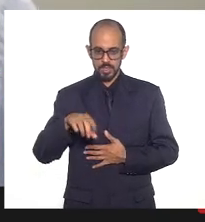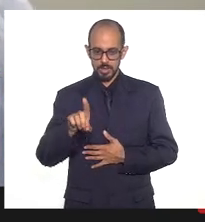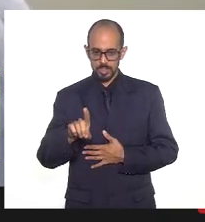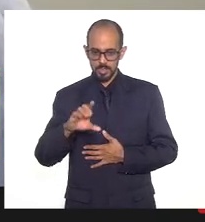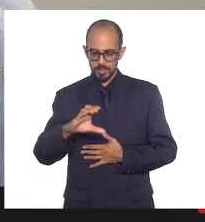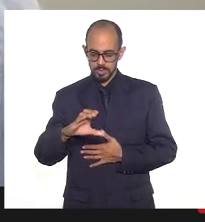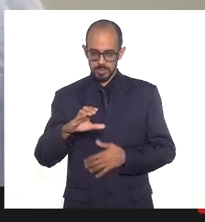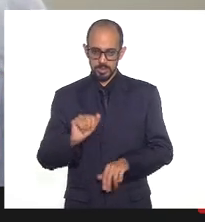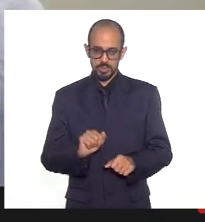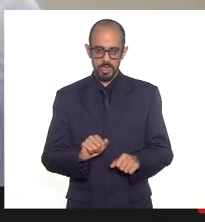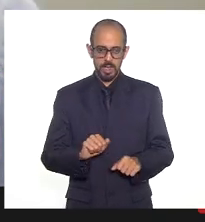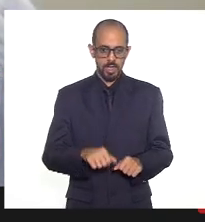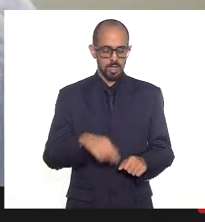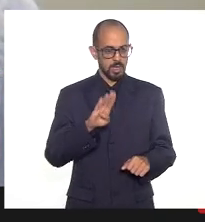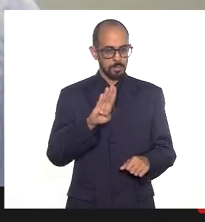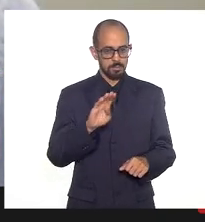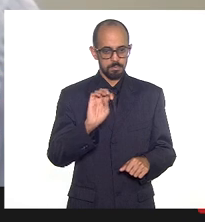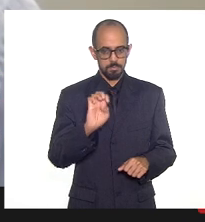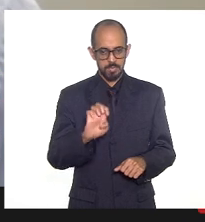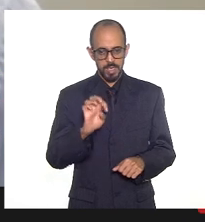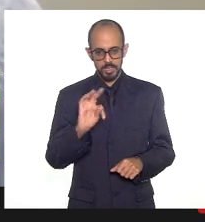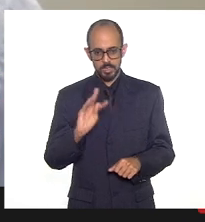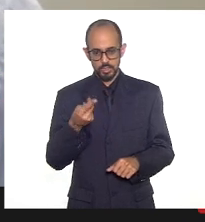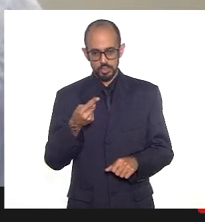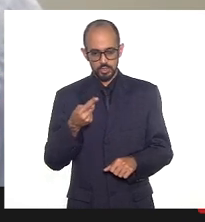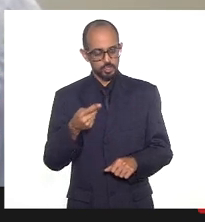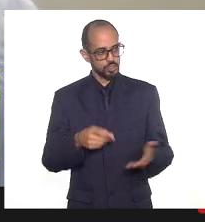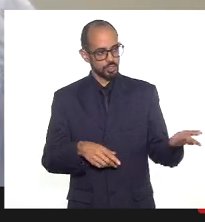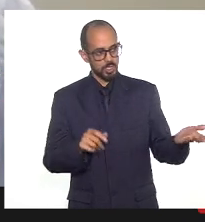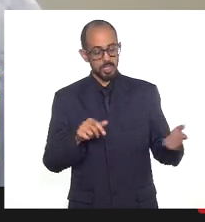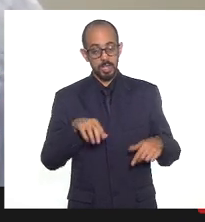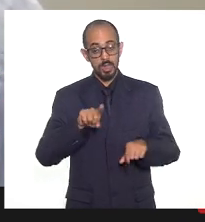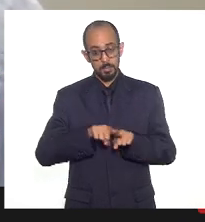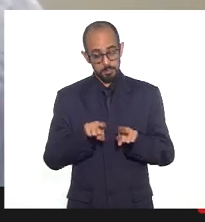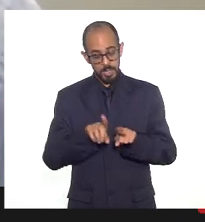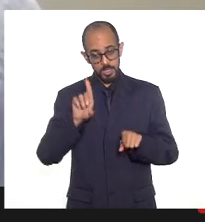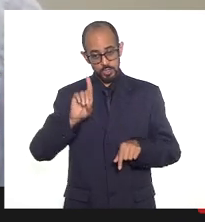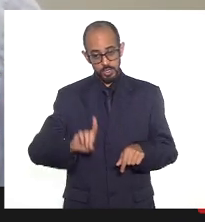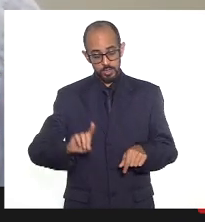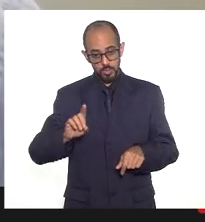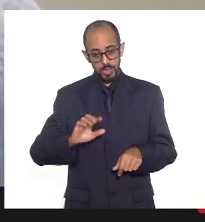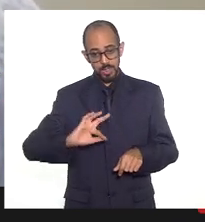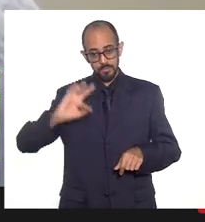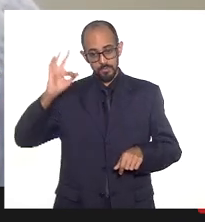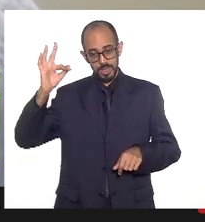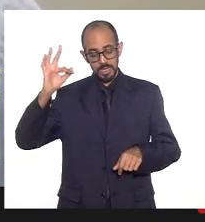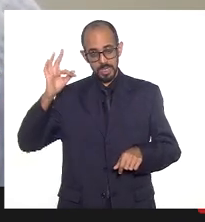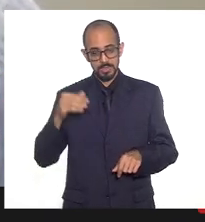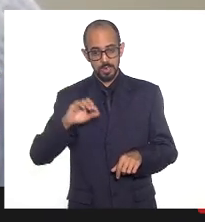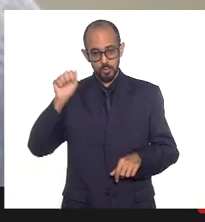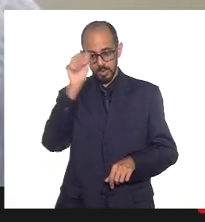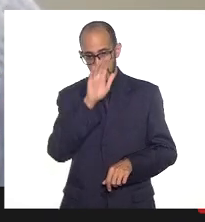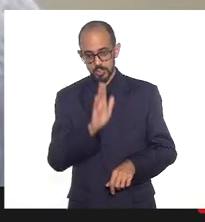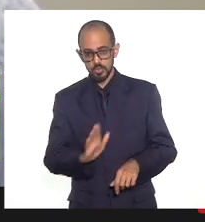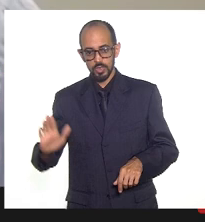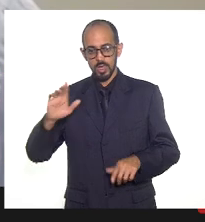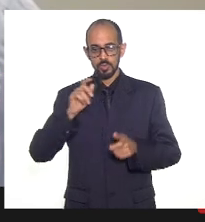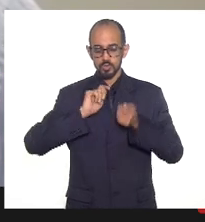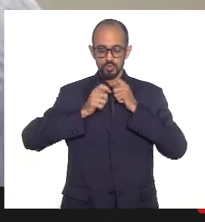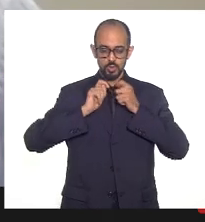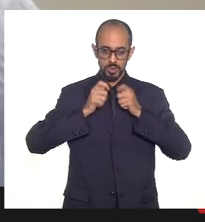FNDC. Bete Costa, também diretora da Federação Nacional de Jornalismo. Muito obrigado ao FNDC pela construção, pelo apoio, pela ajuda